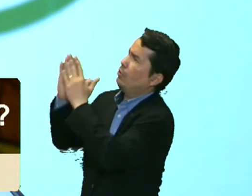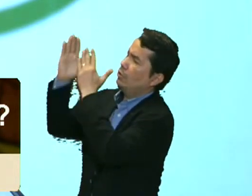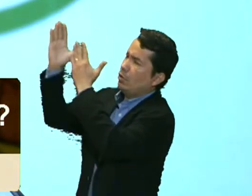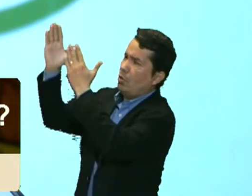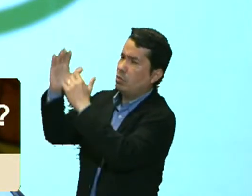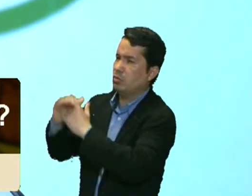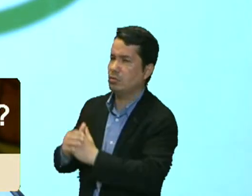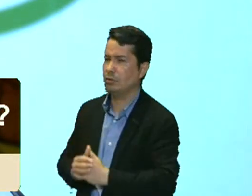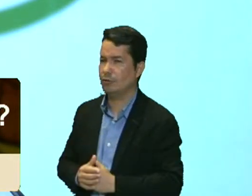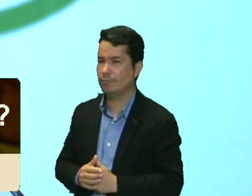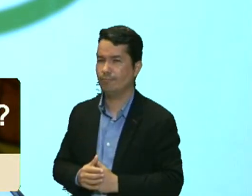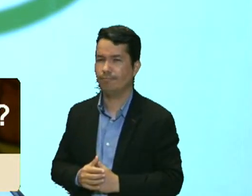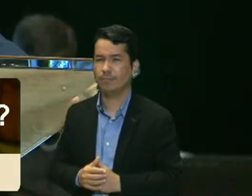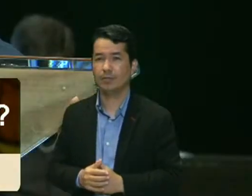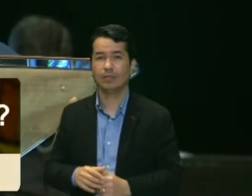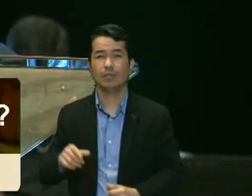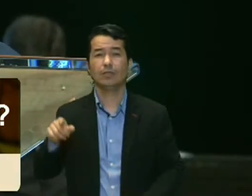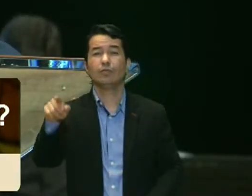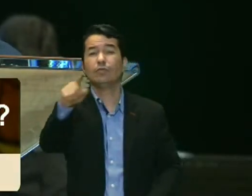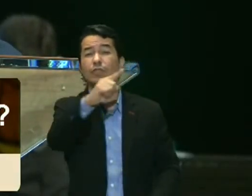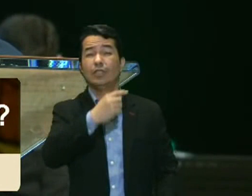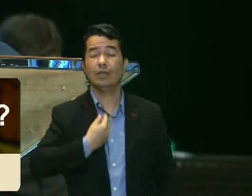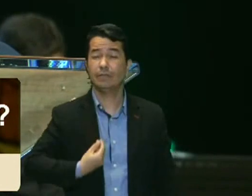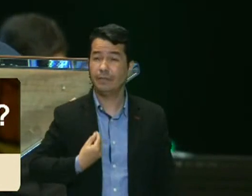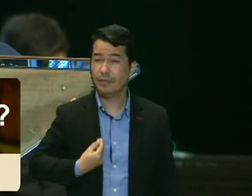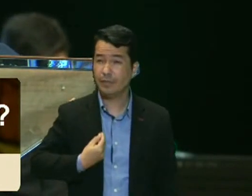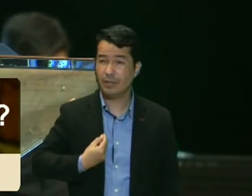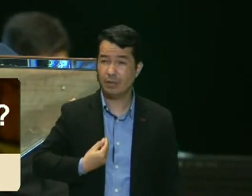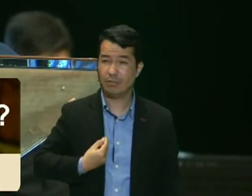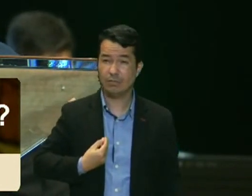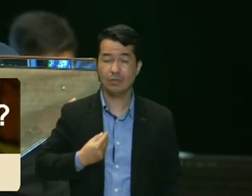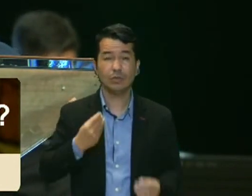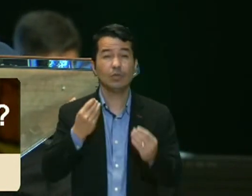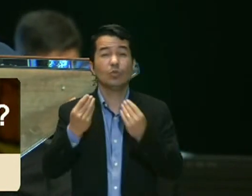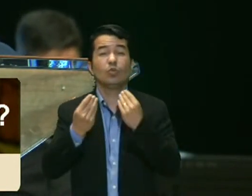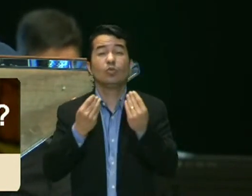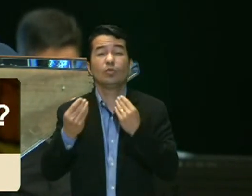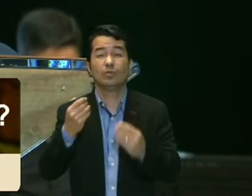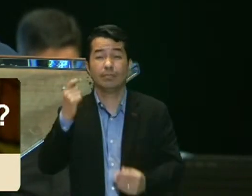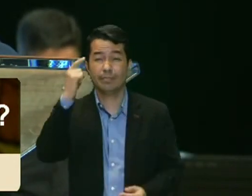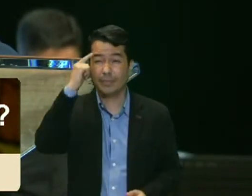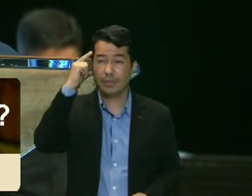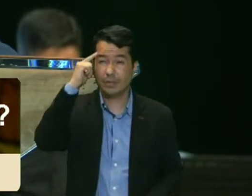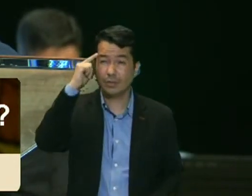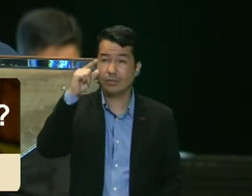As dificuldades na sua vida têm sido muito mais sinais de derrotas